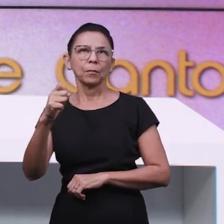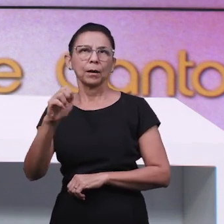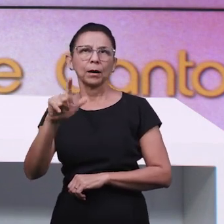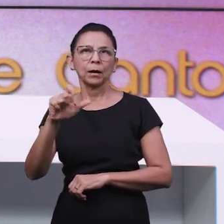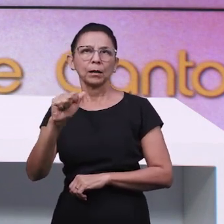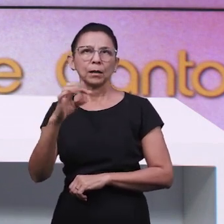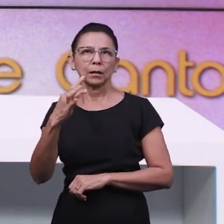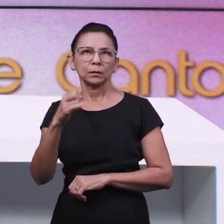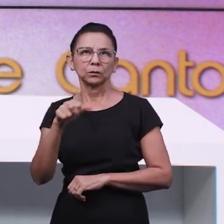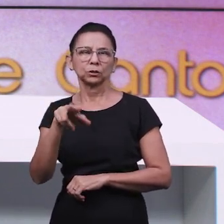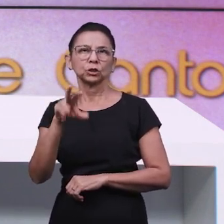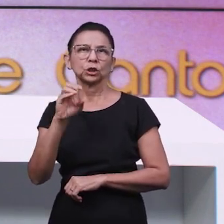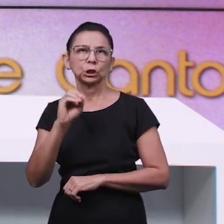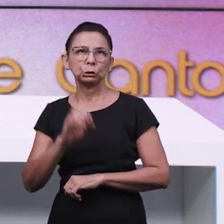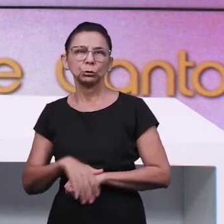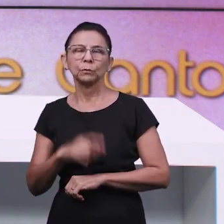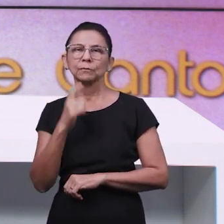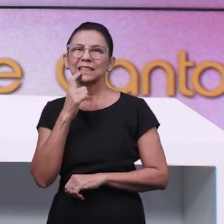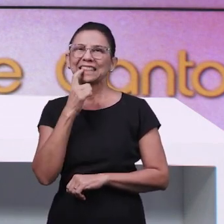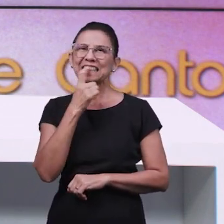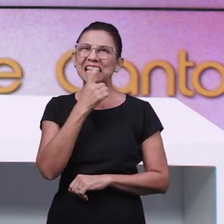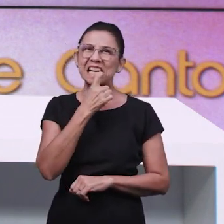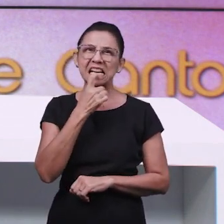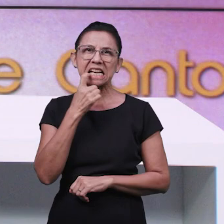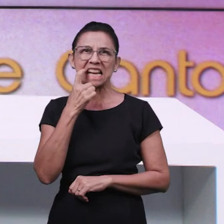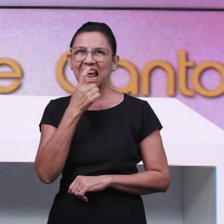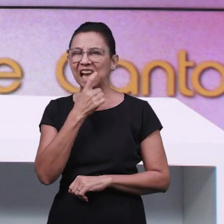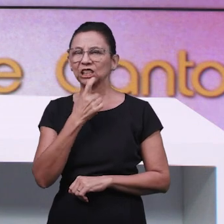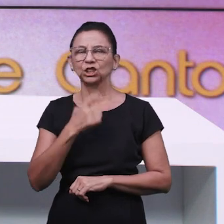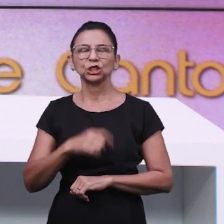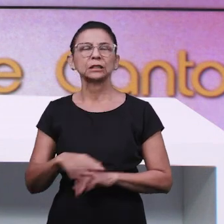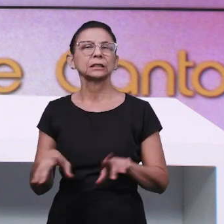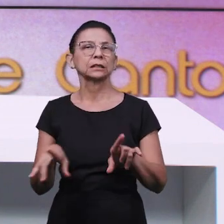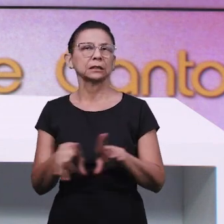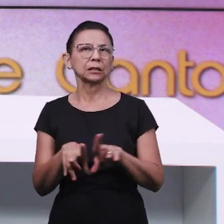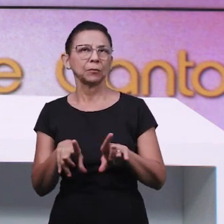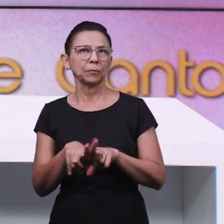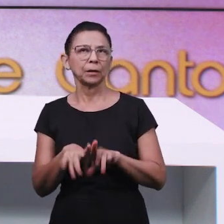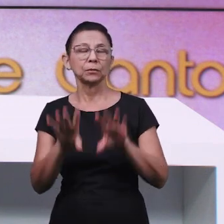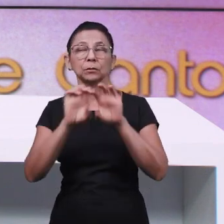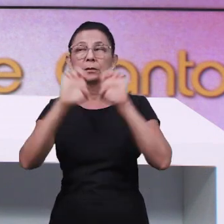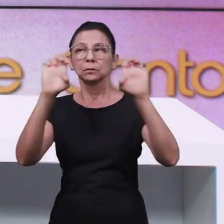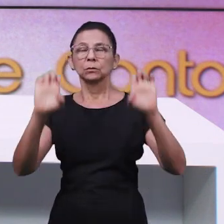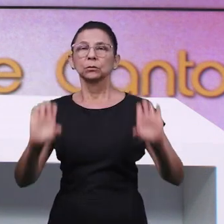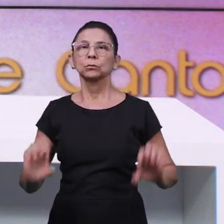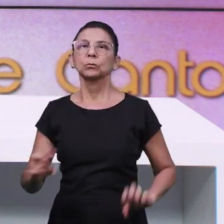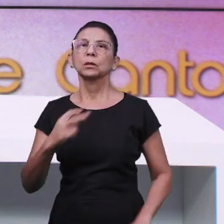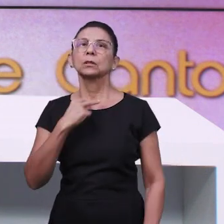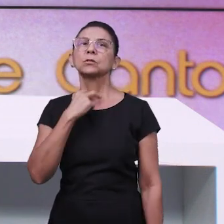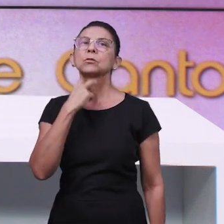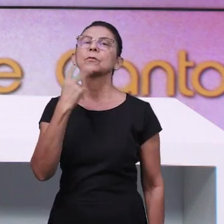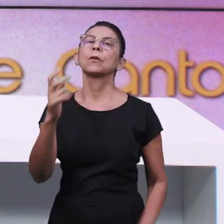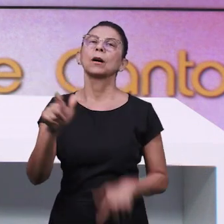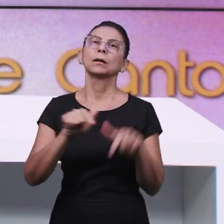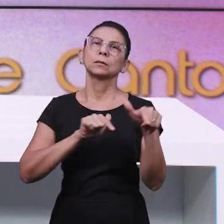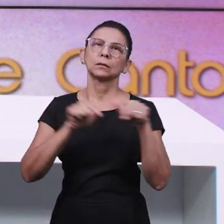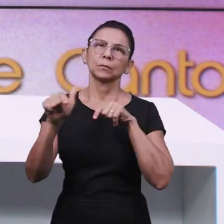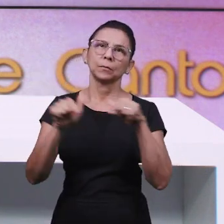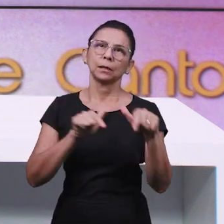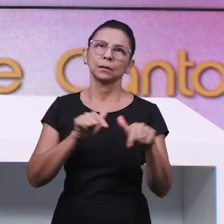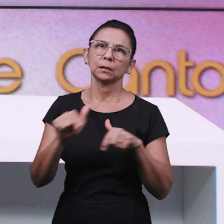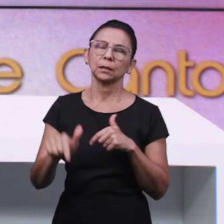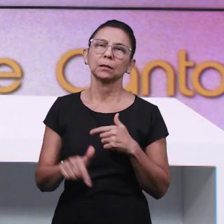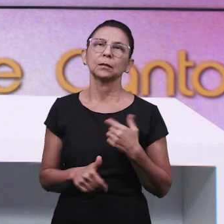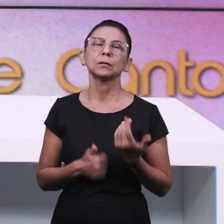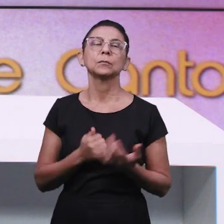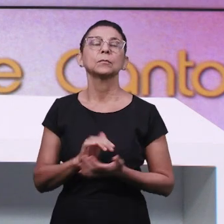dentes também participando aqui da articulação do texto, toda essa estrutura de trato vocal trabalhando para